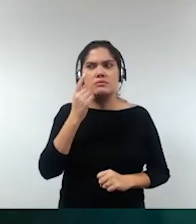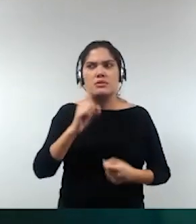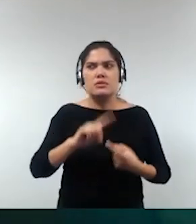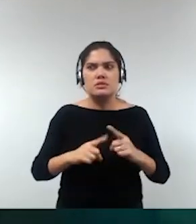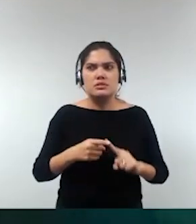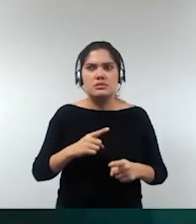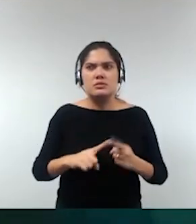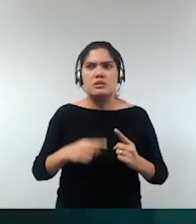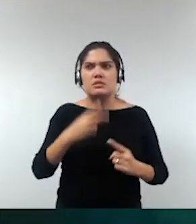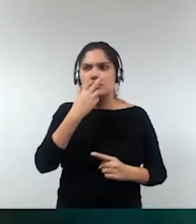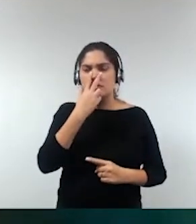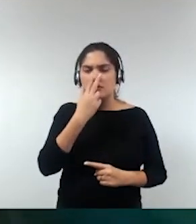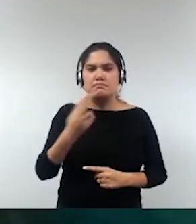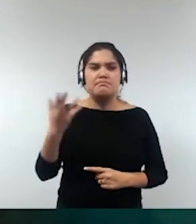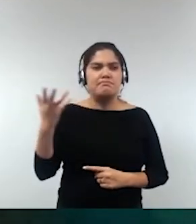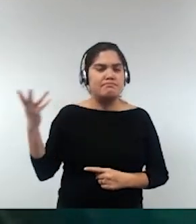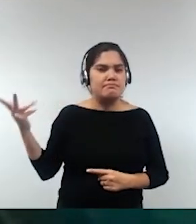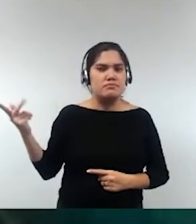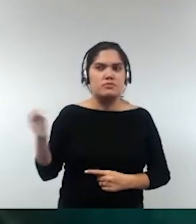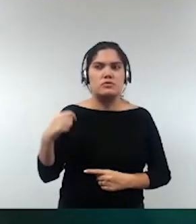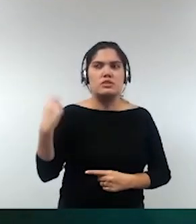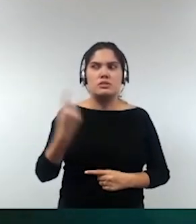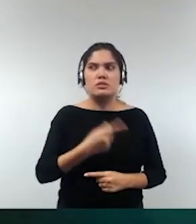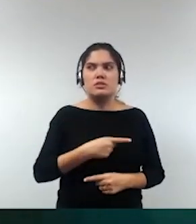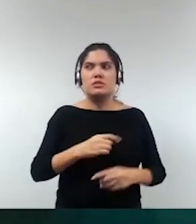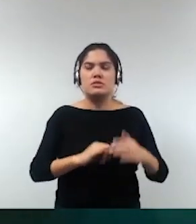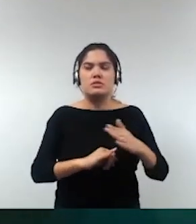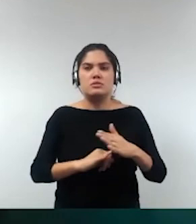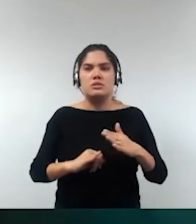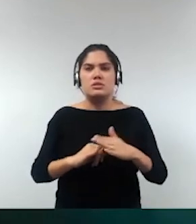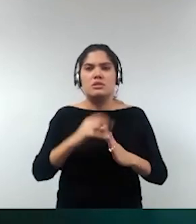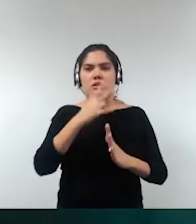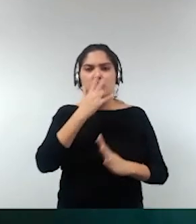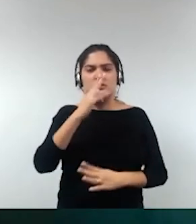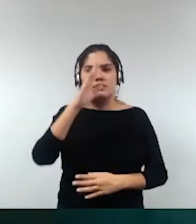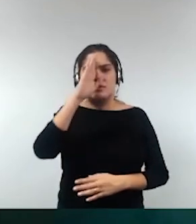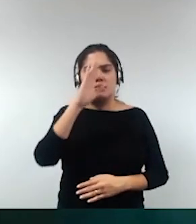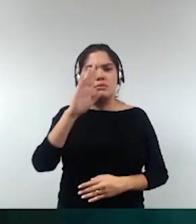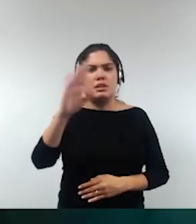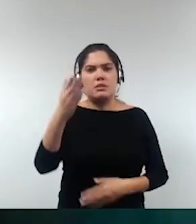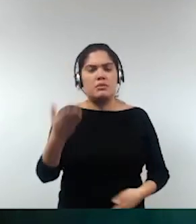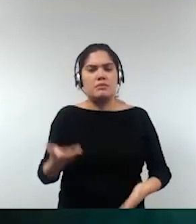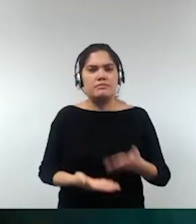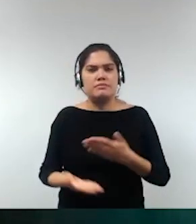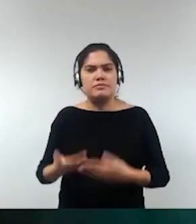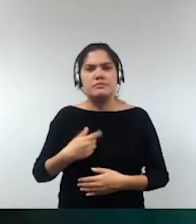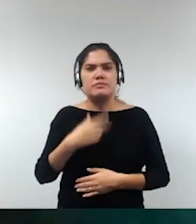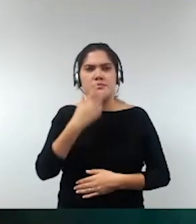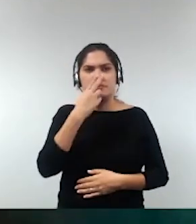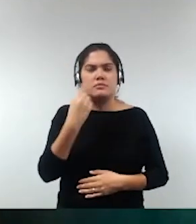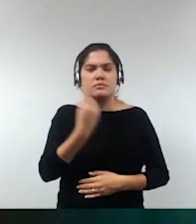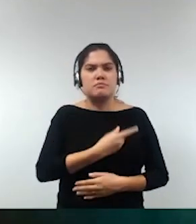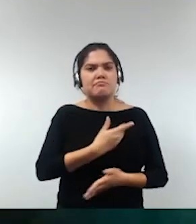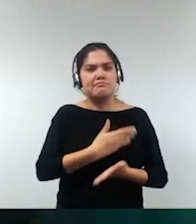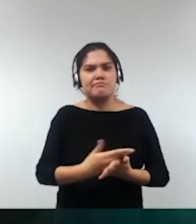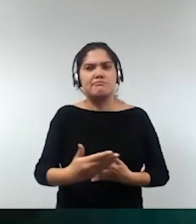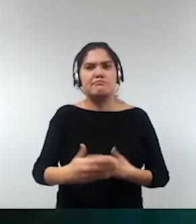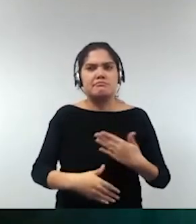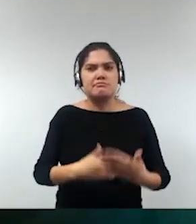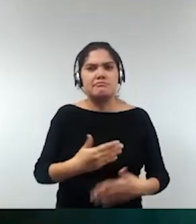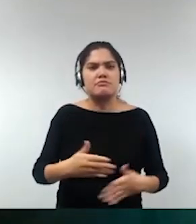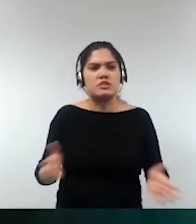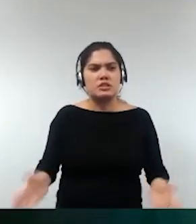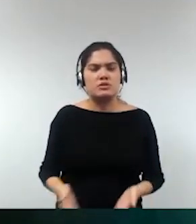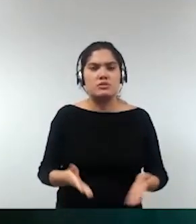um golaço da nossa instituição, acho que é fundamental para a mediação. Acho que a gente começa a acertar o caminho do estímulo